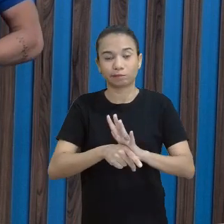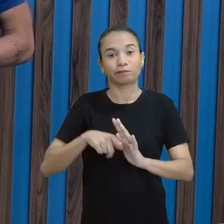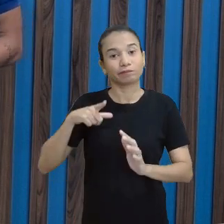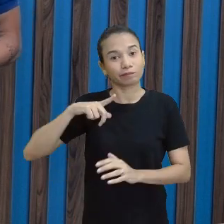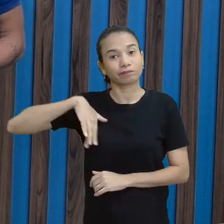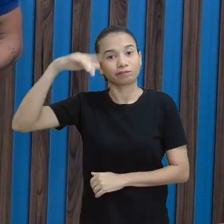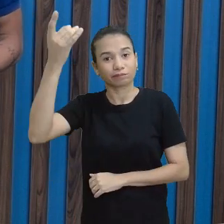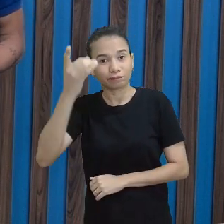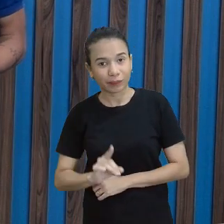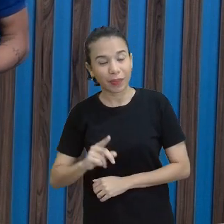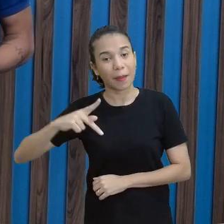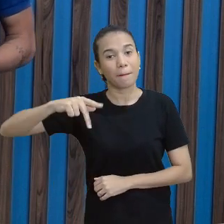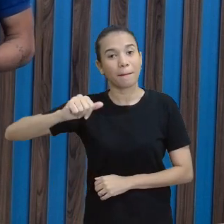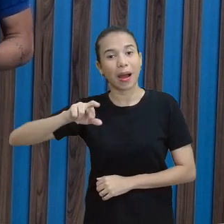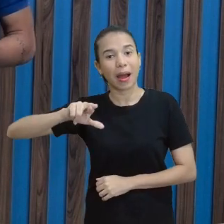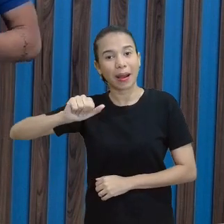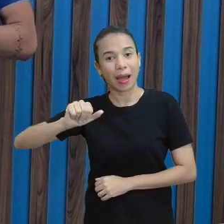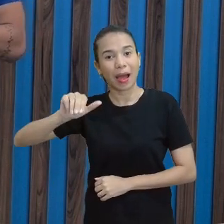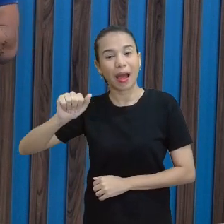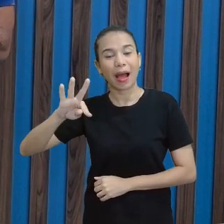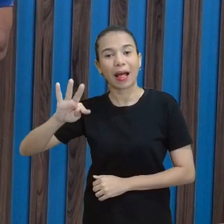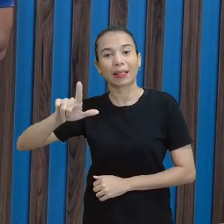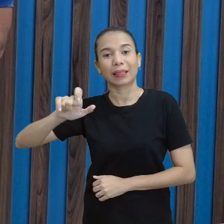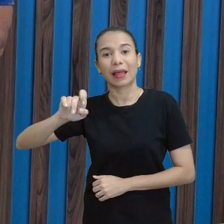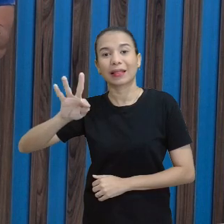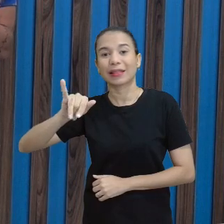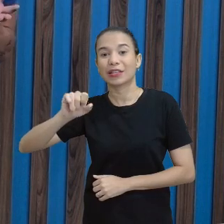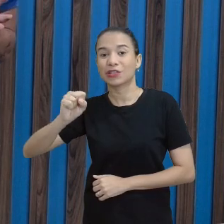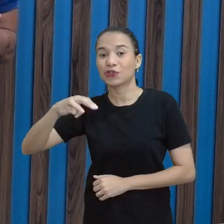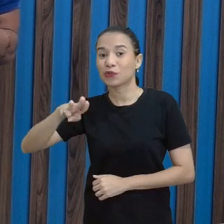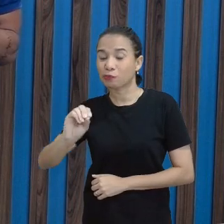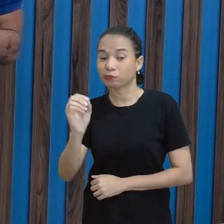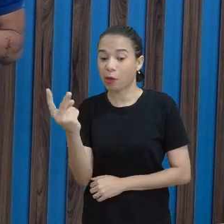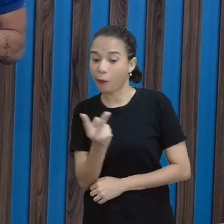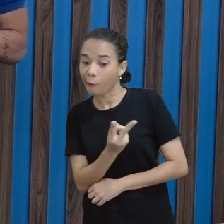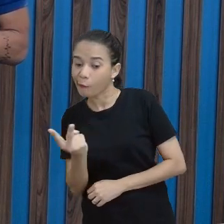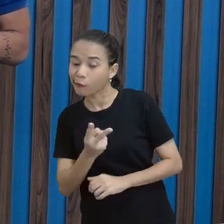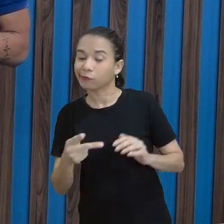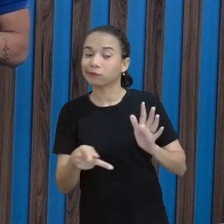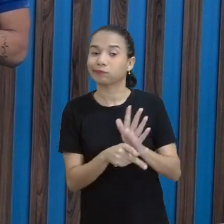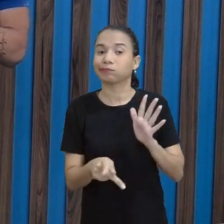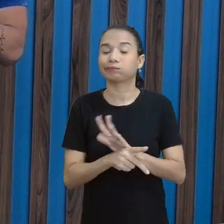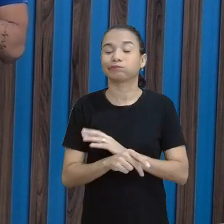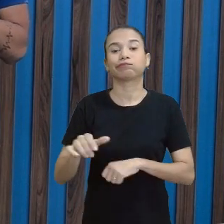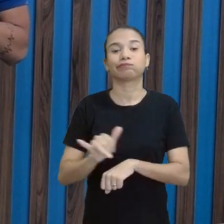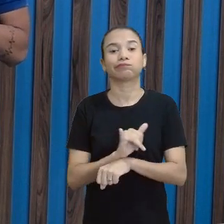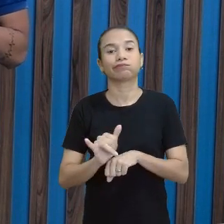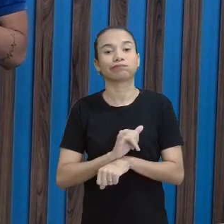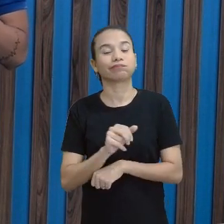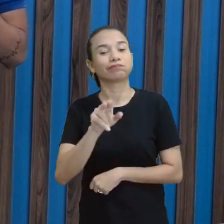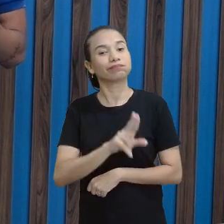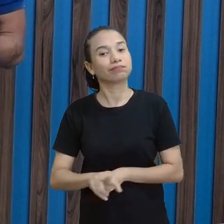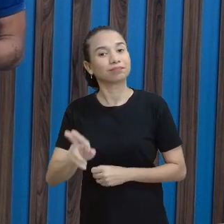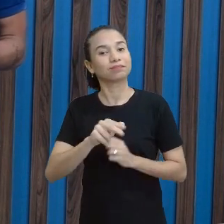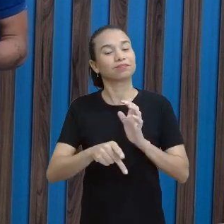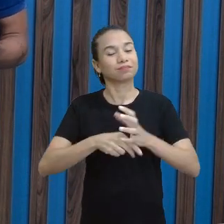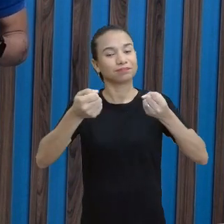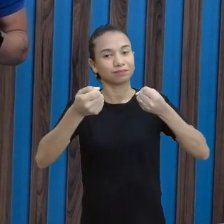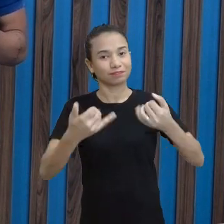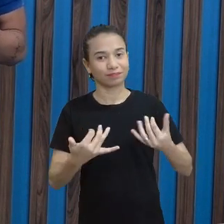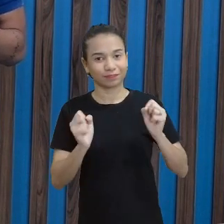o paraatletismo, Tem essas duas formas aí de serem faladas,